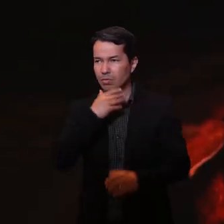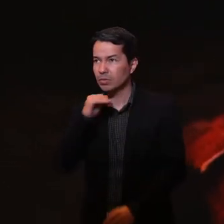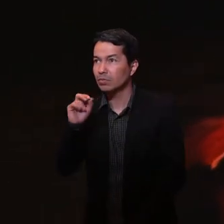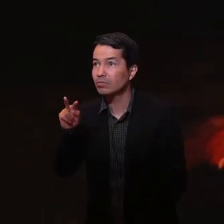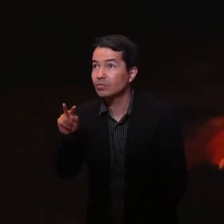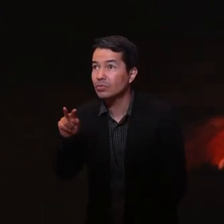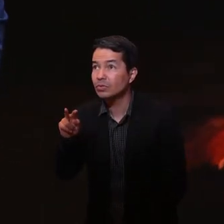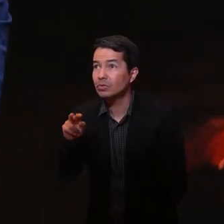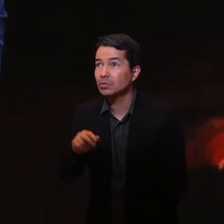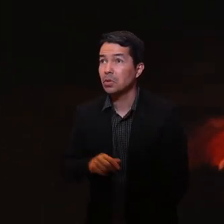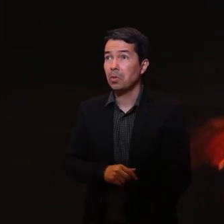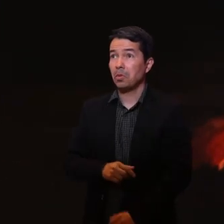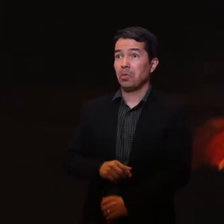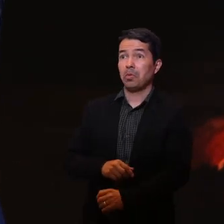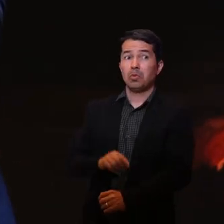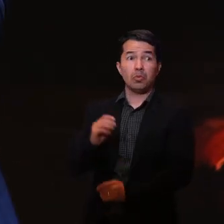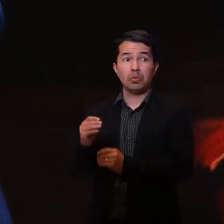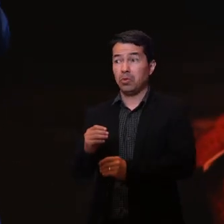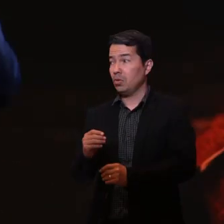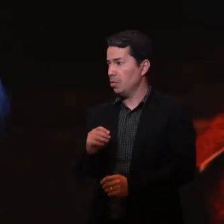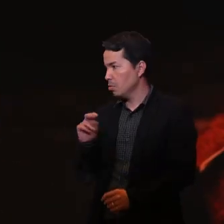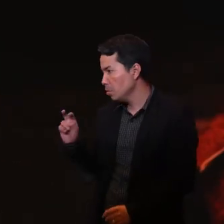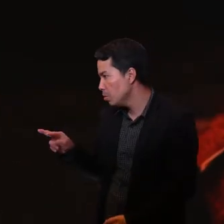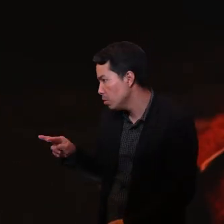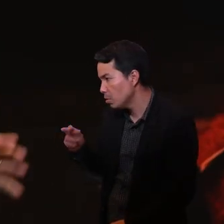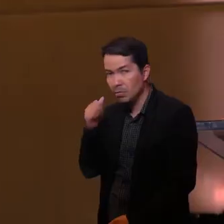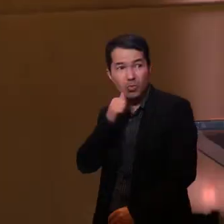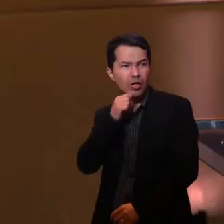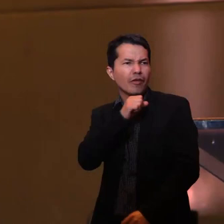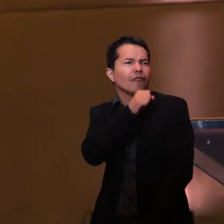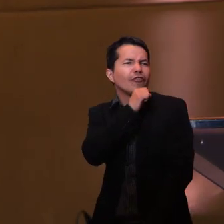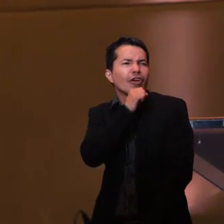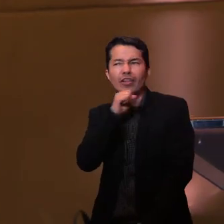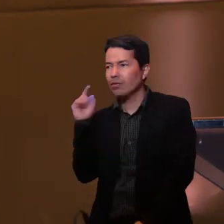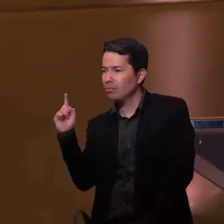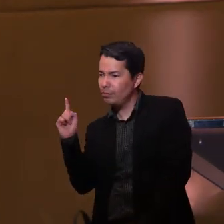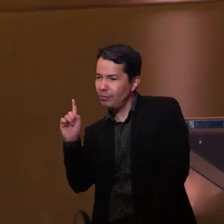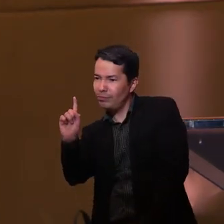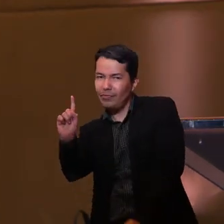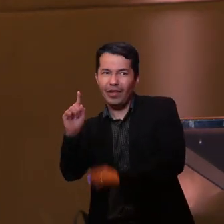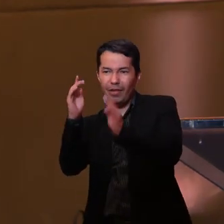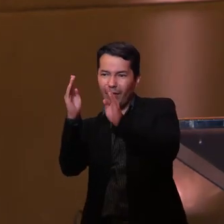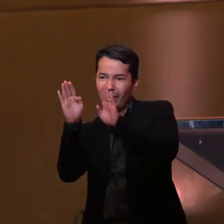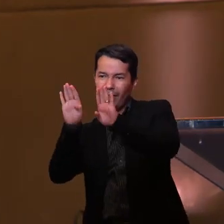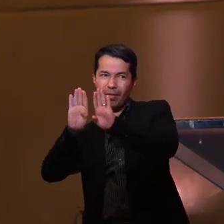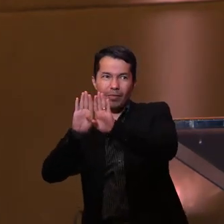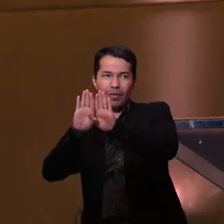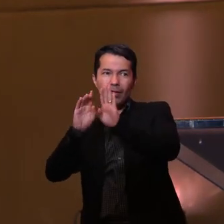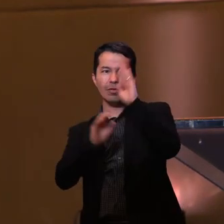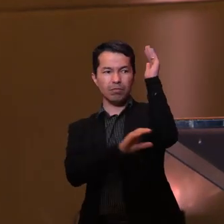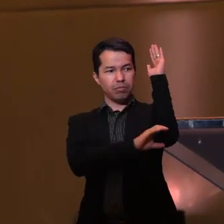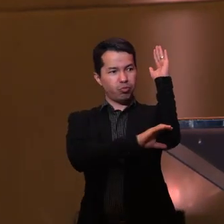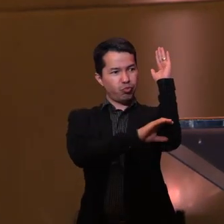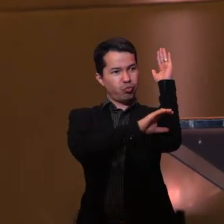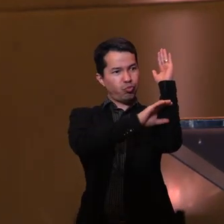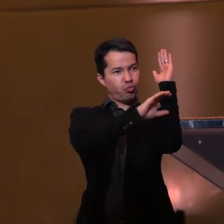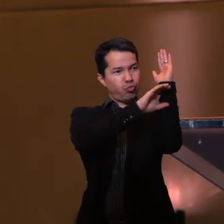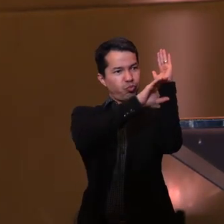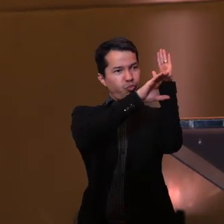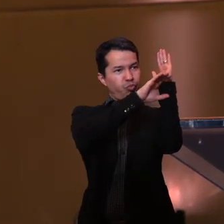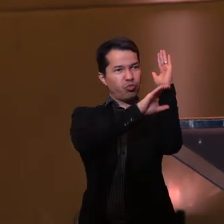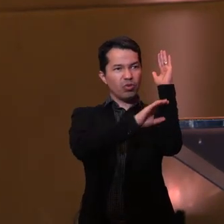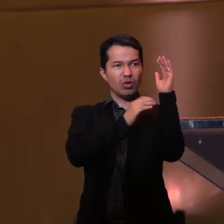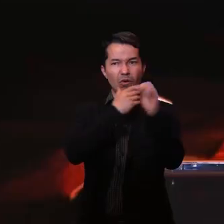dele, velhinha, entra no elevador. A porta fecha, passa um tempo, ela abre de novo,